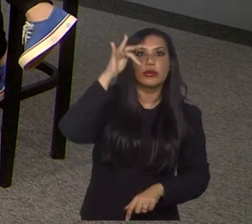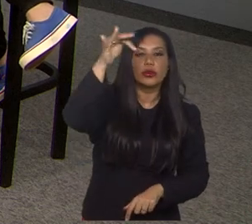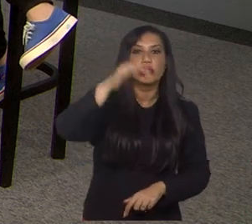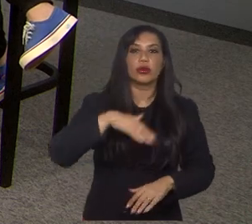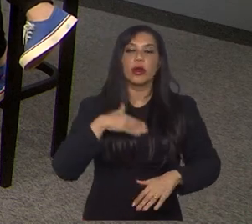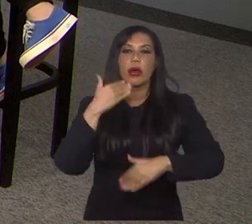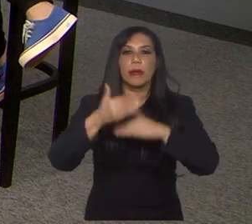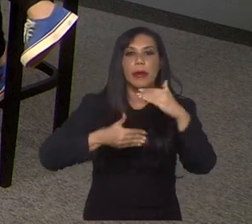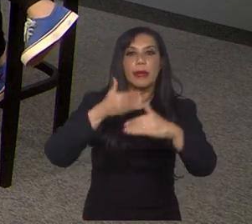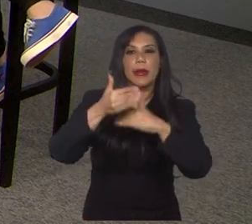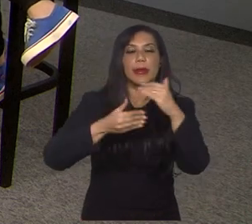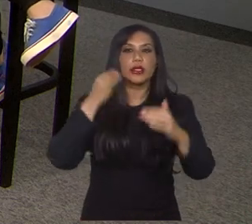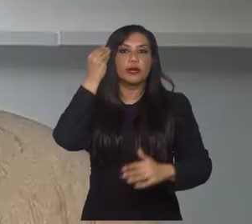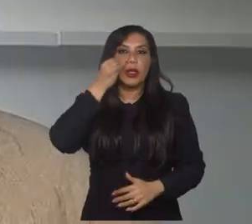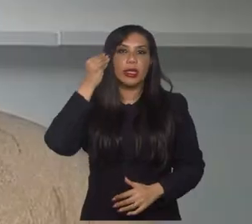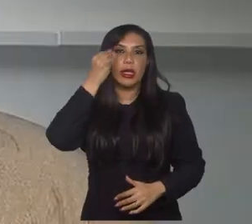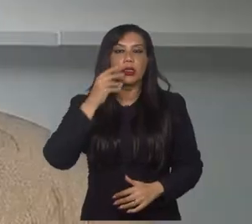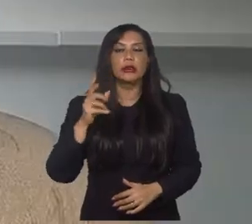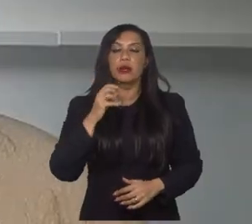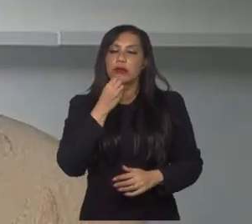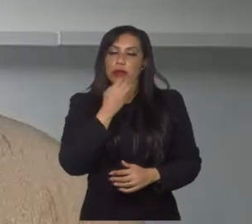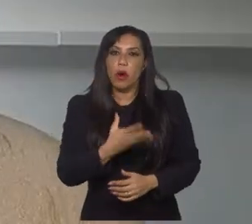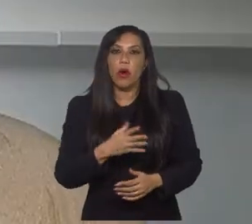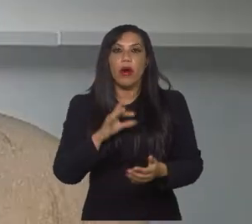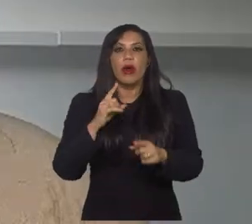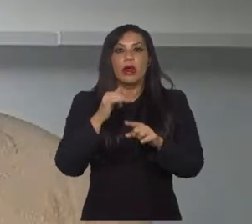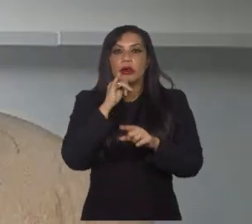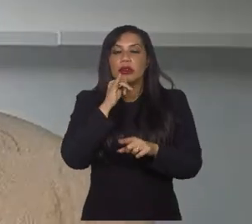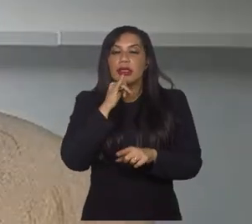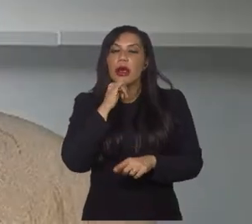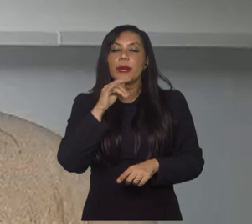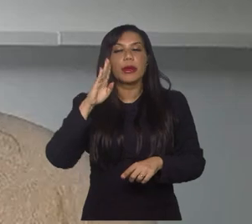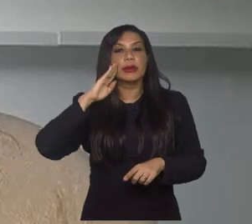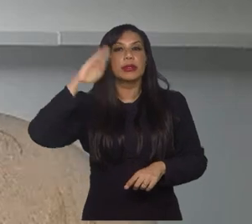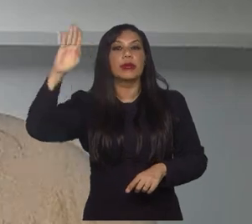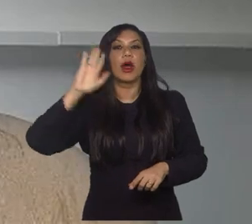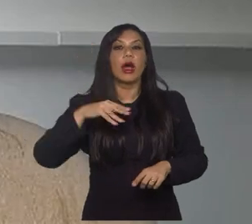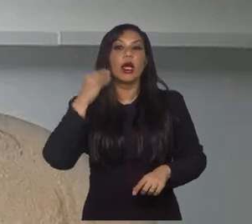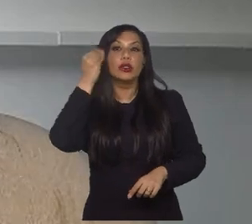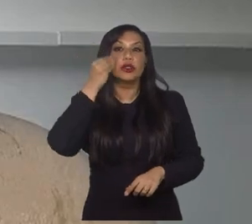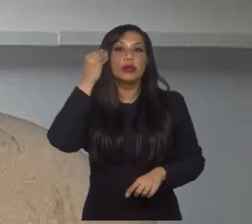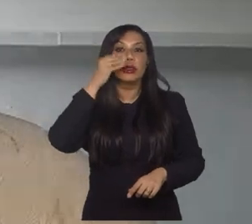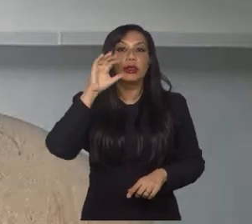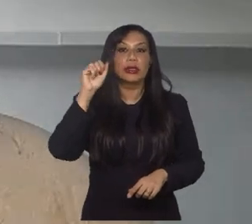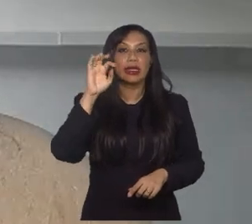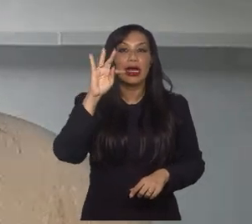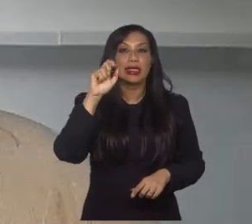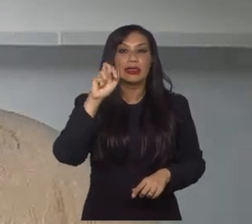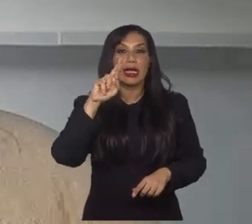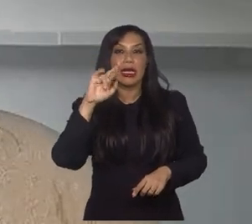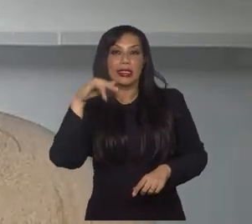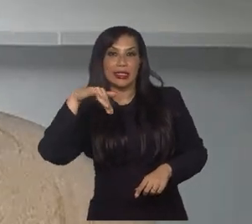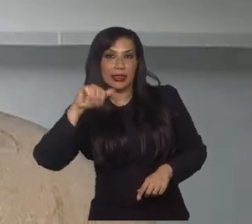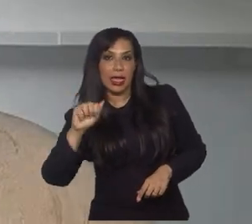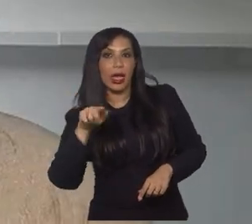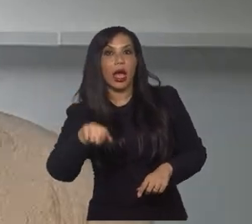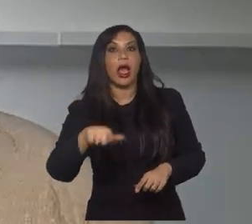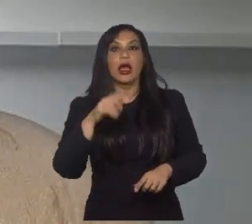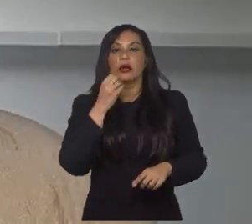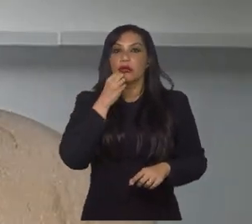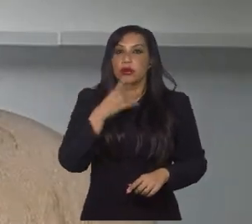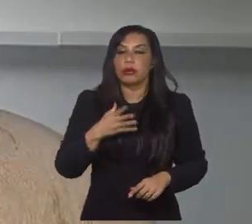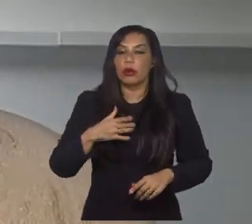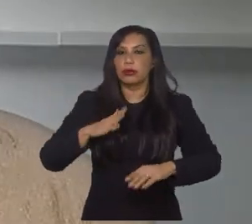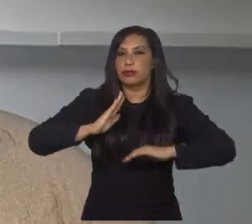amadurecer para o futuro, com nomes interessantes. Mas você tem também, na principal, a experiência de uma Catalina Usme, por exemplo. É interminável